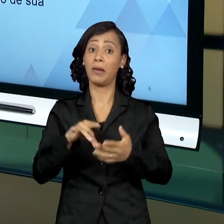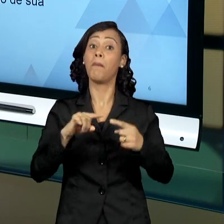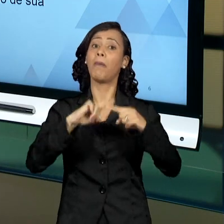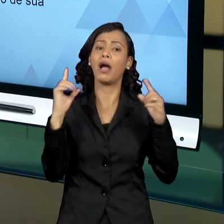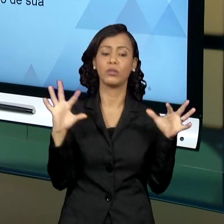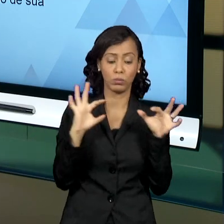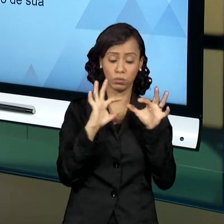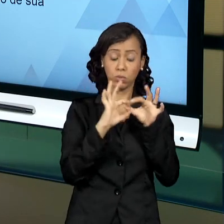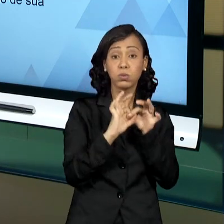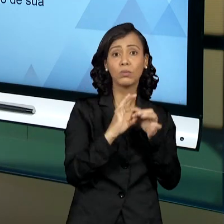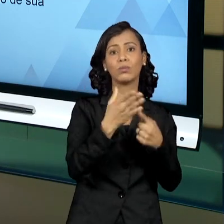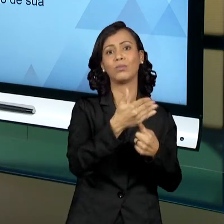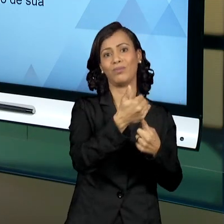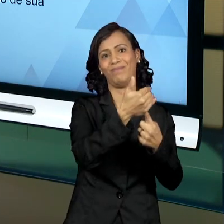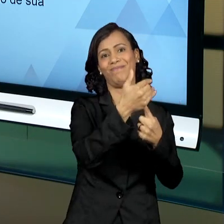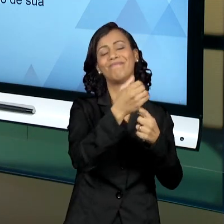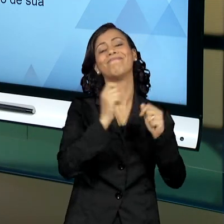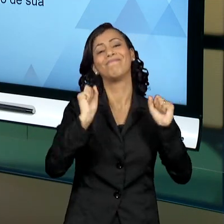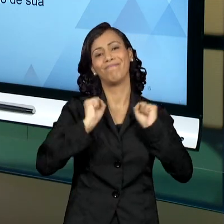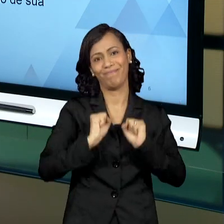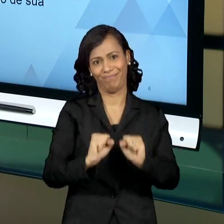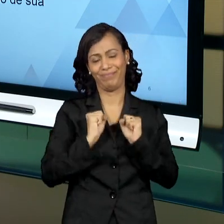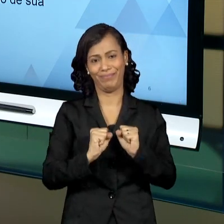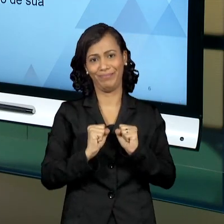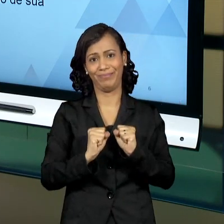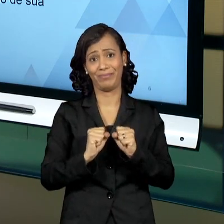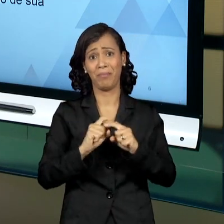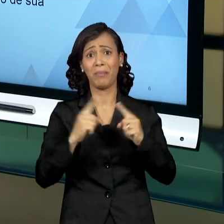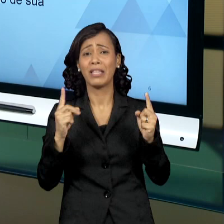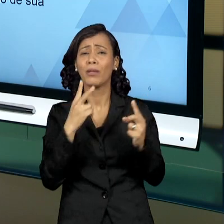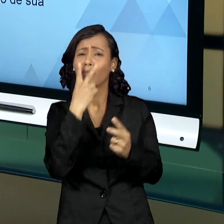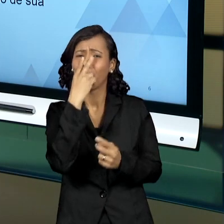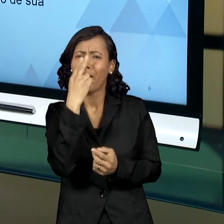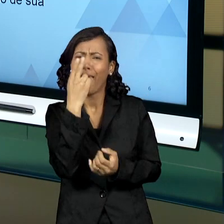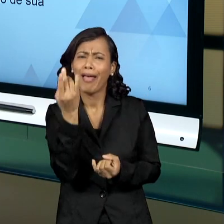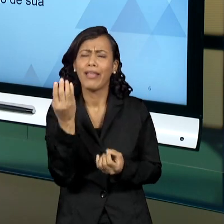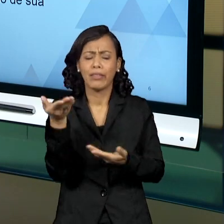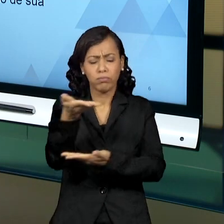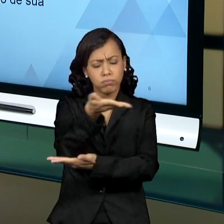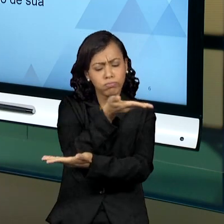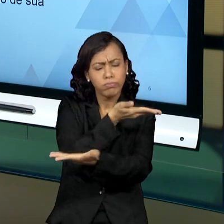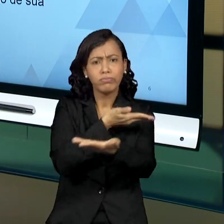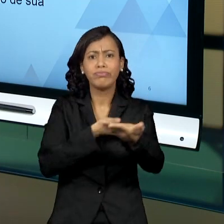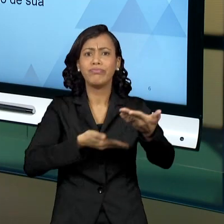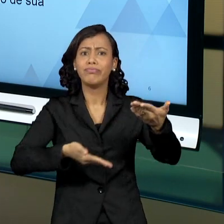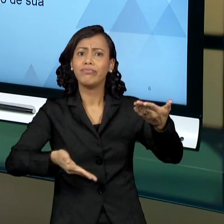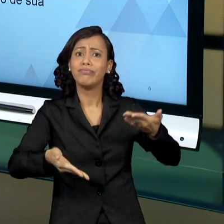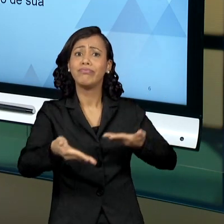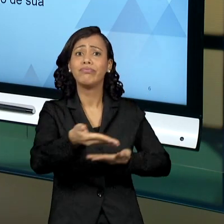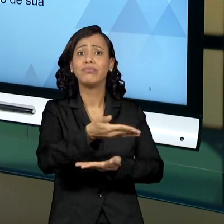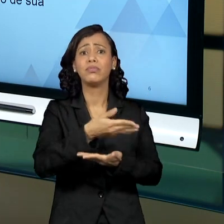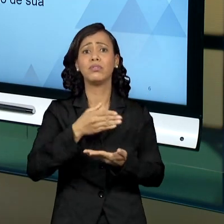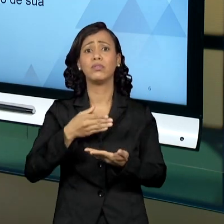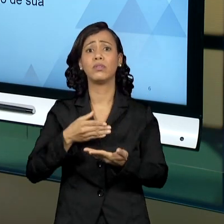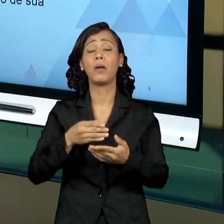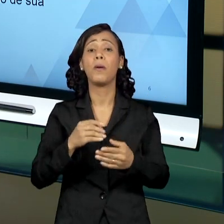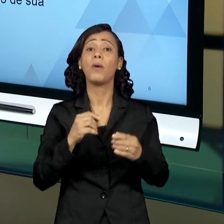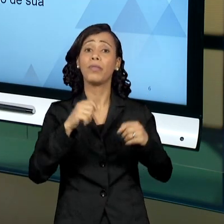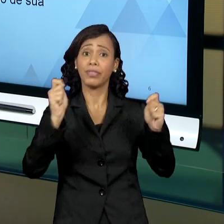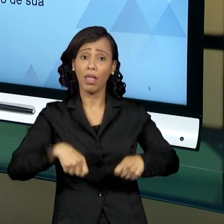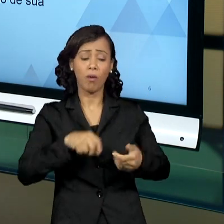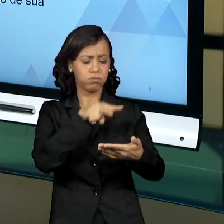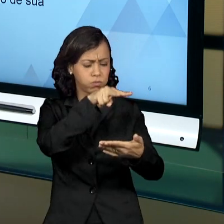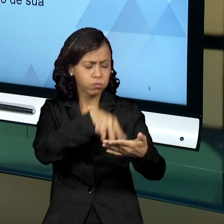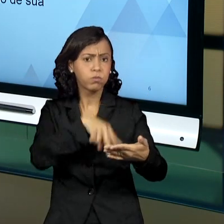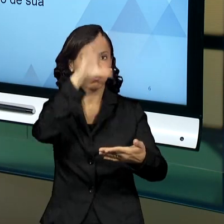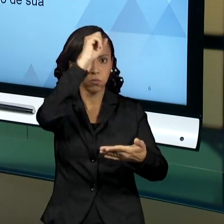uma perspectiva interativa, colaborativa, no qual há construção coletiva em busca da resolução